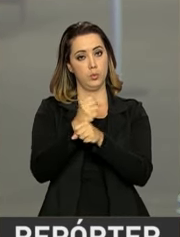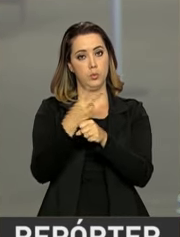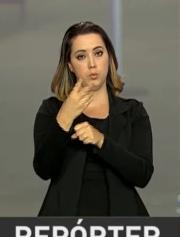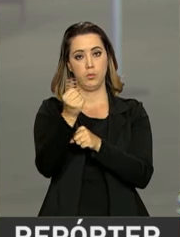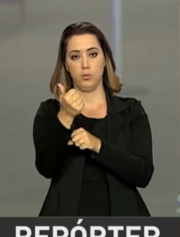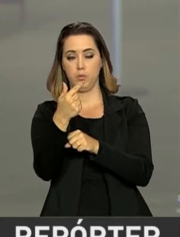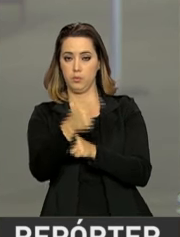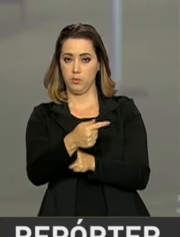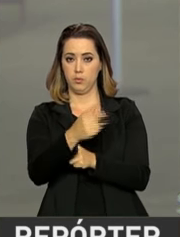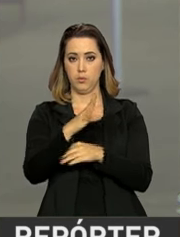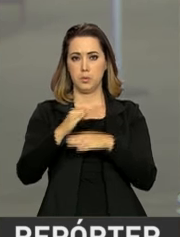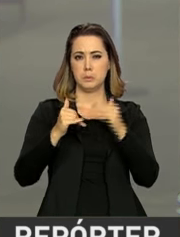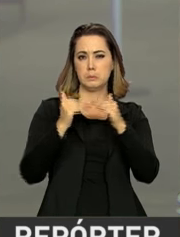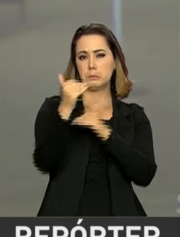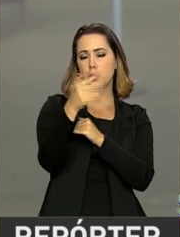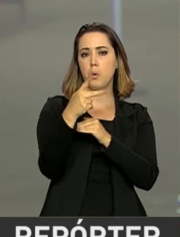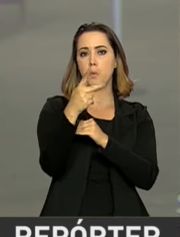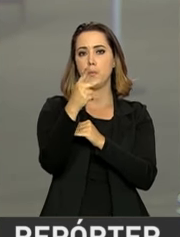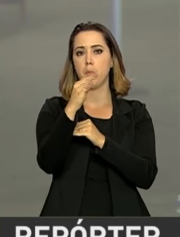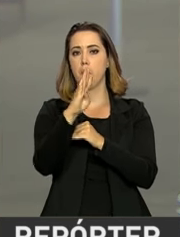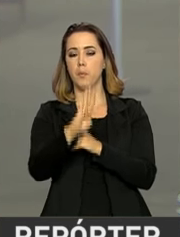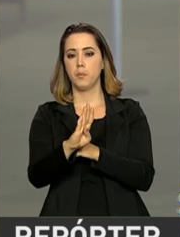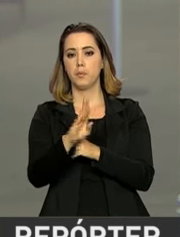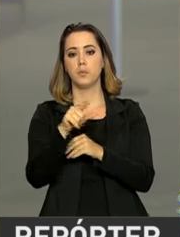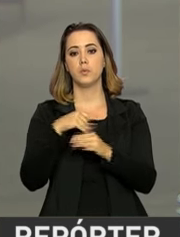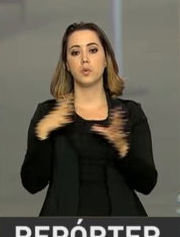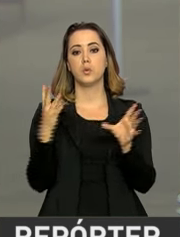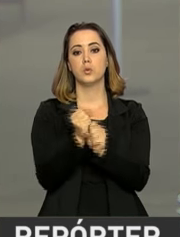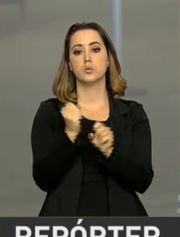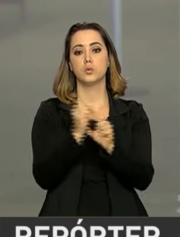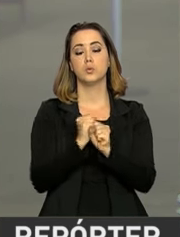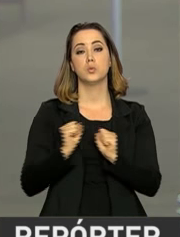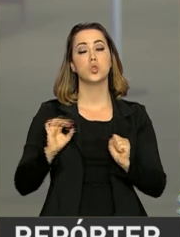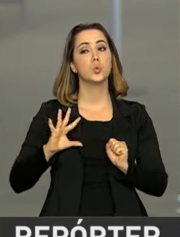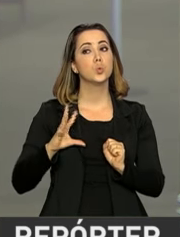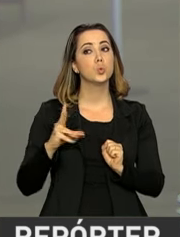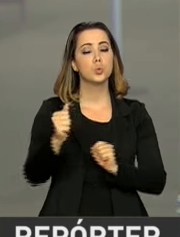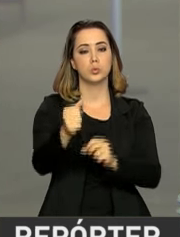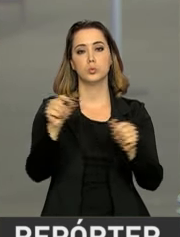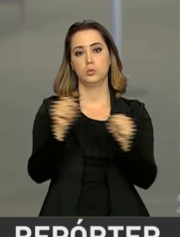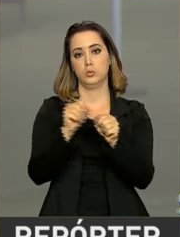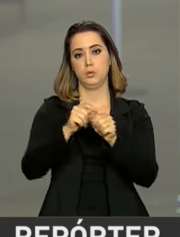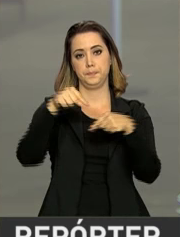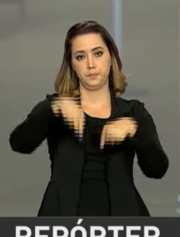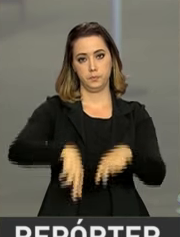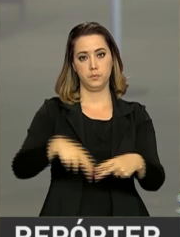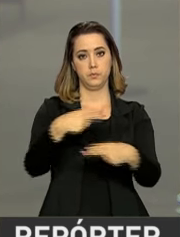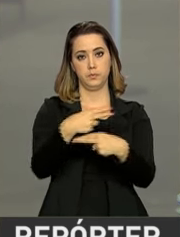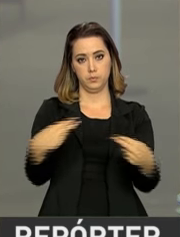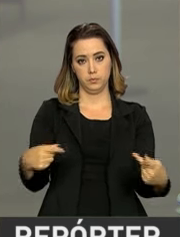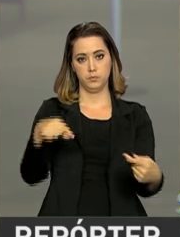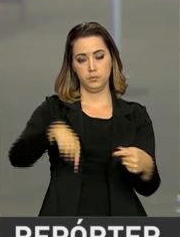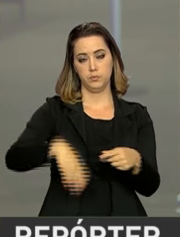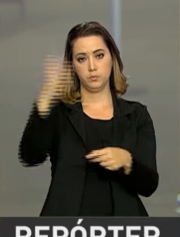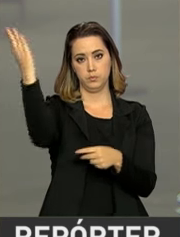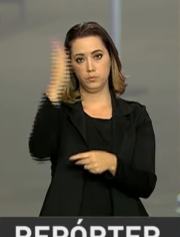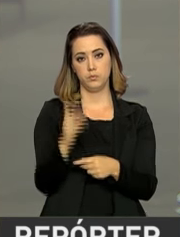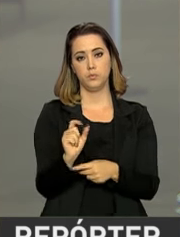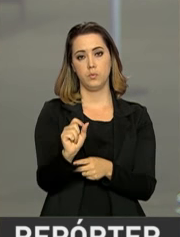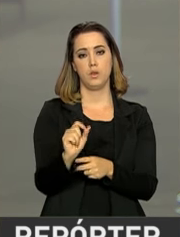crescimento do produto interno bruto o PIB que é a soma de todos os bens e serviços produzidos no país caiu de